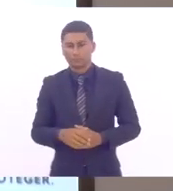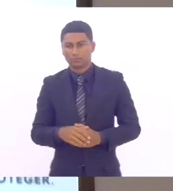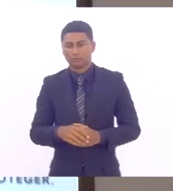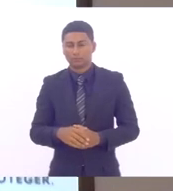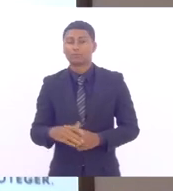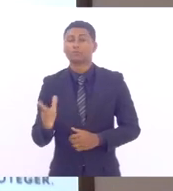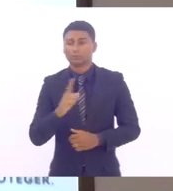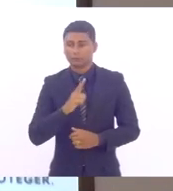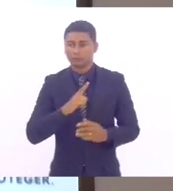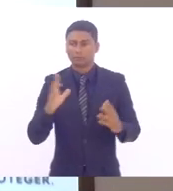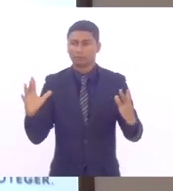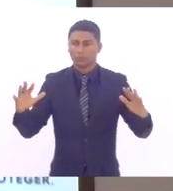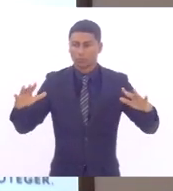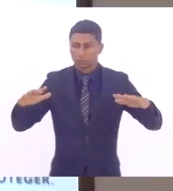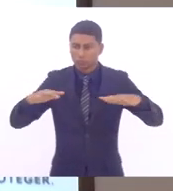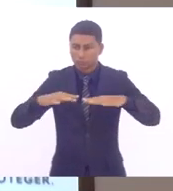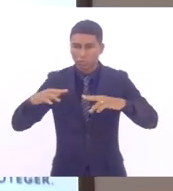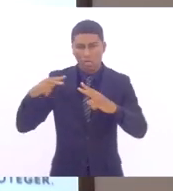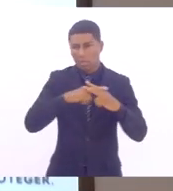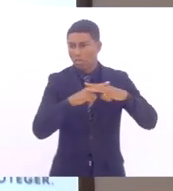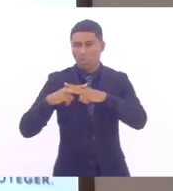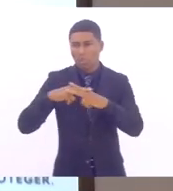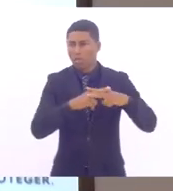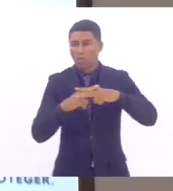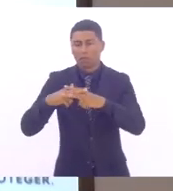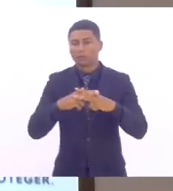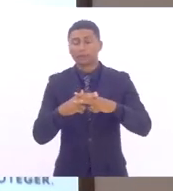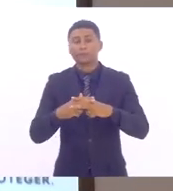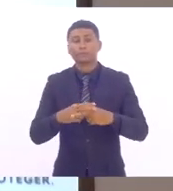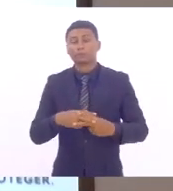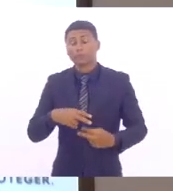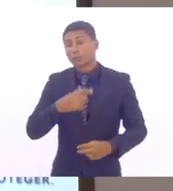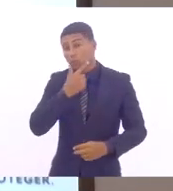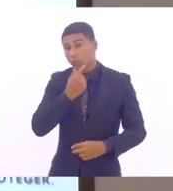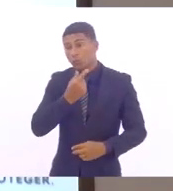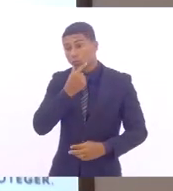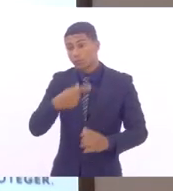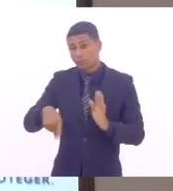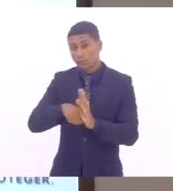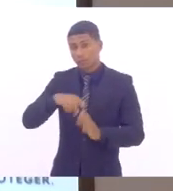confronto que houve na Baixada, lá em Edson Passos, em que um torcedor do Vasco foi